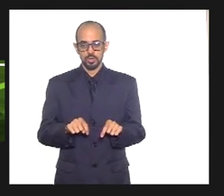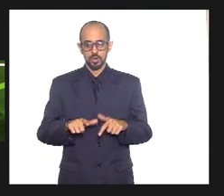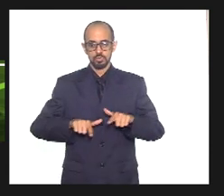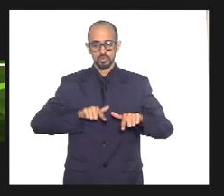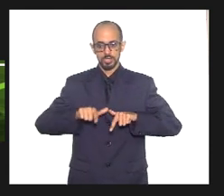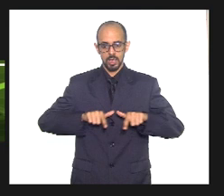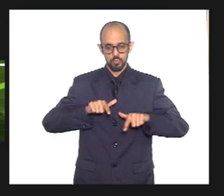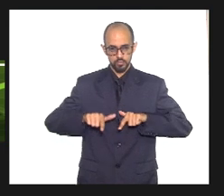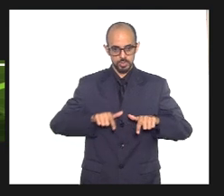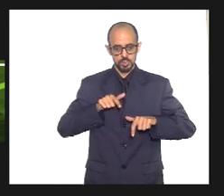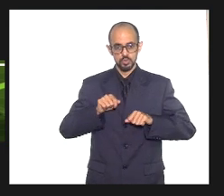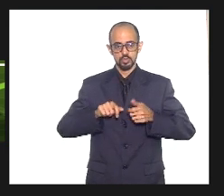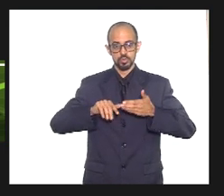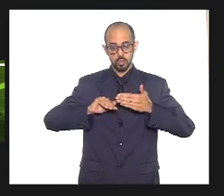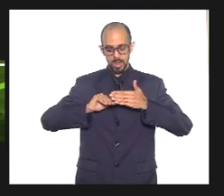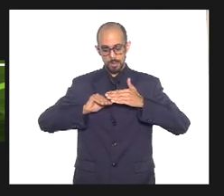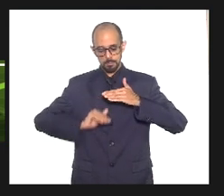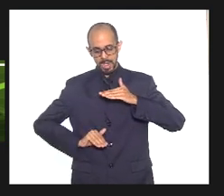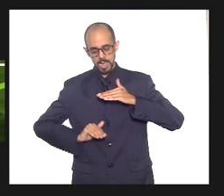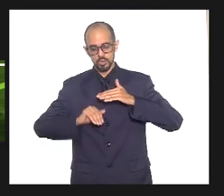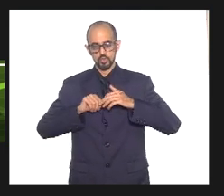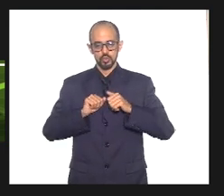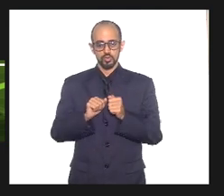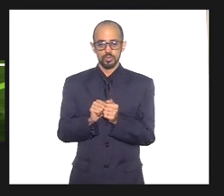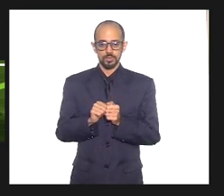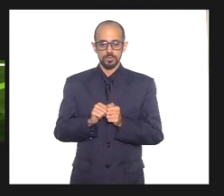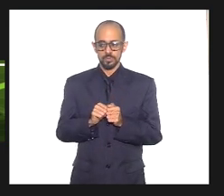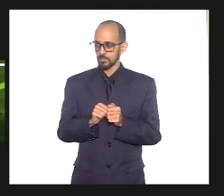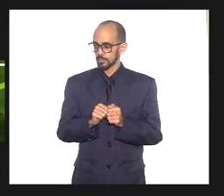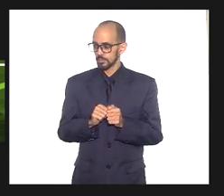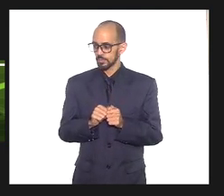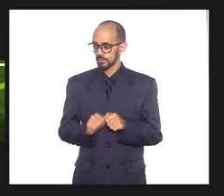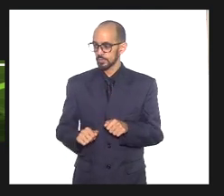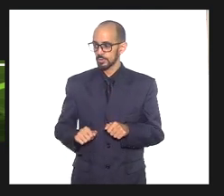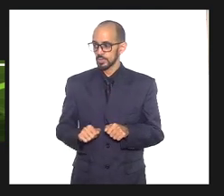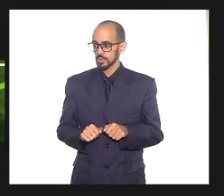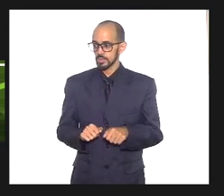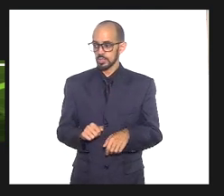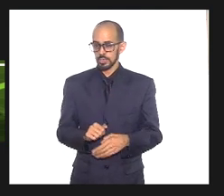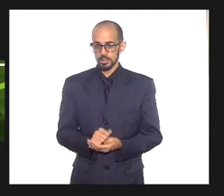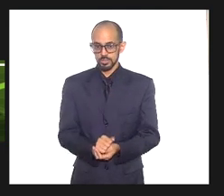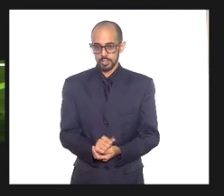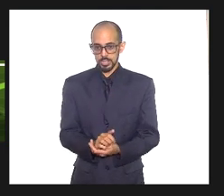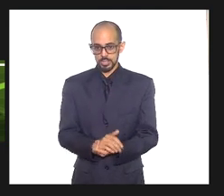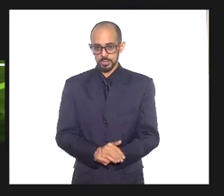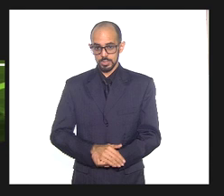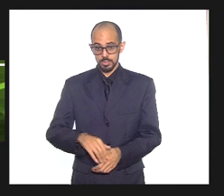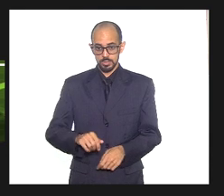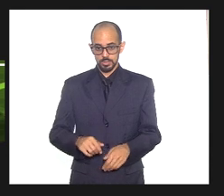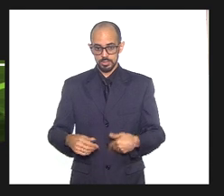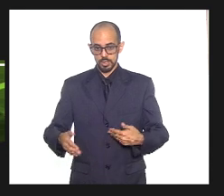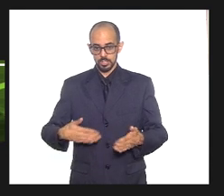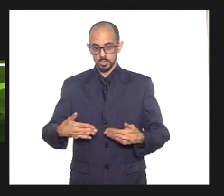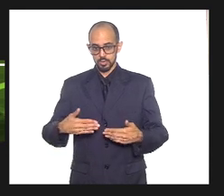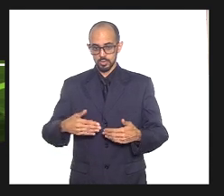serviços, que está bem abaixo, a indústria de transformação também está